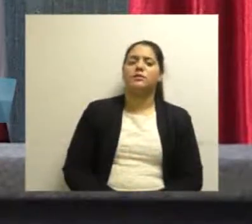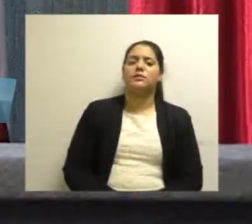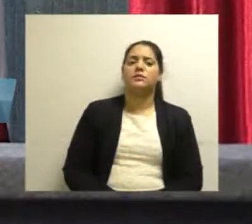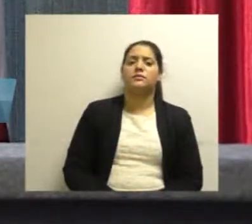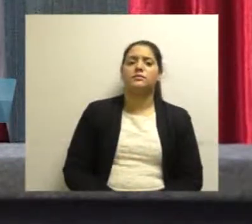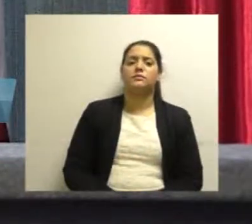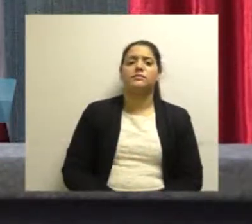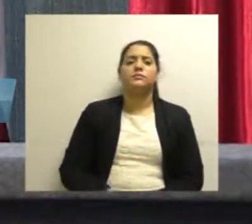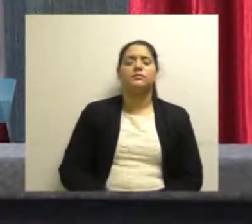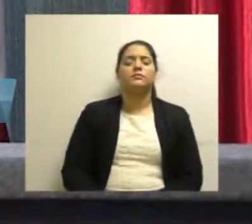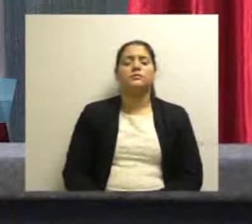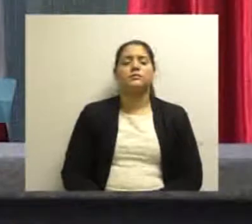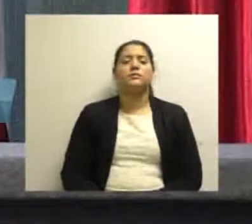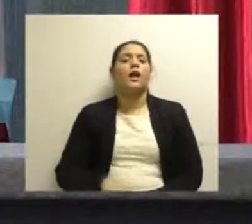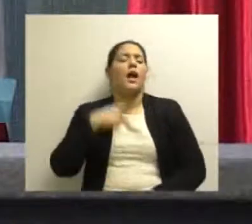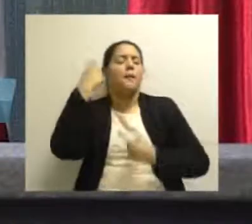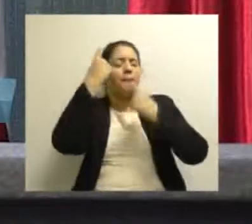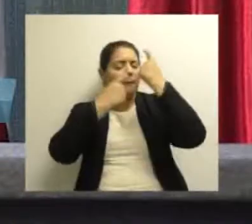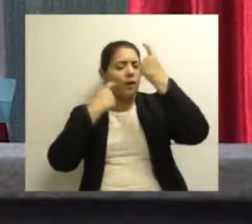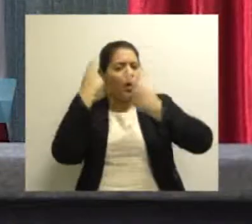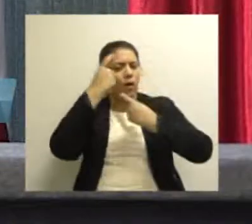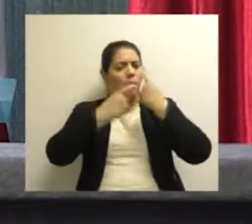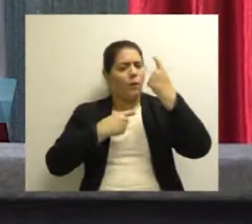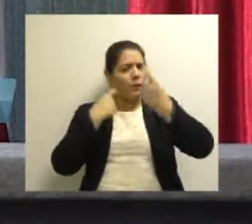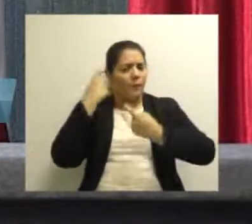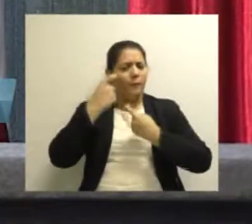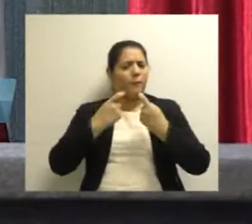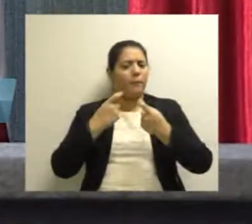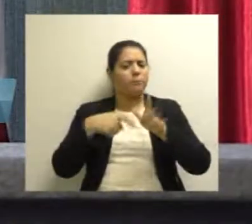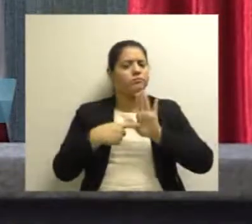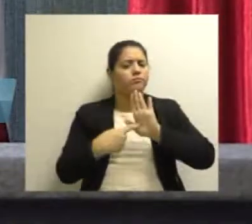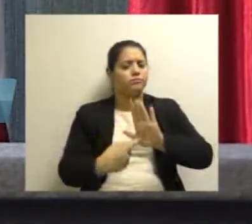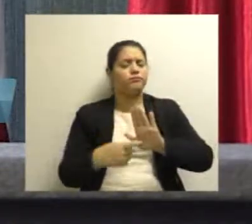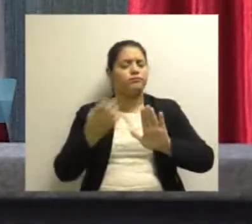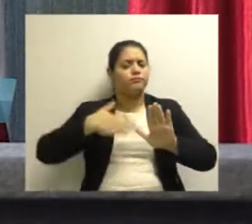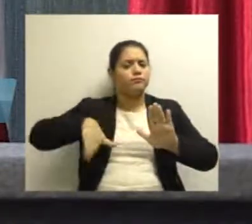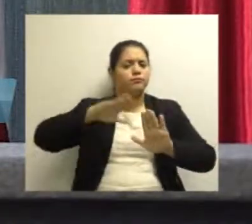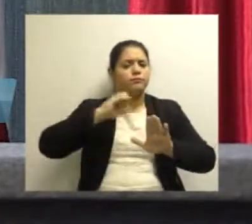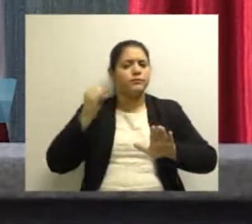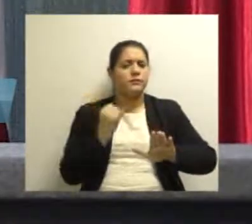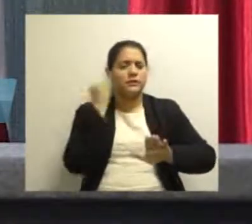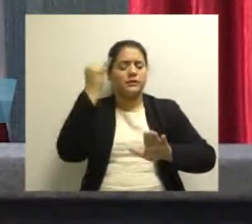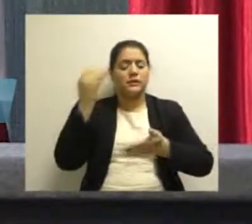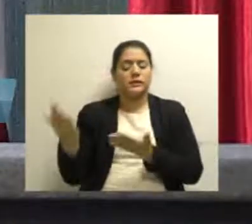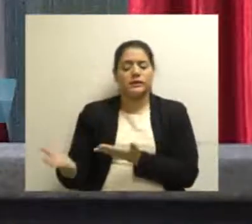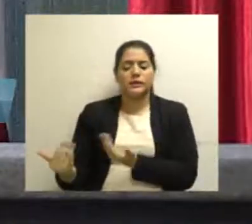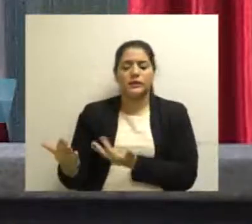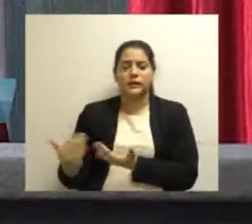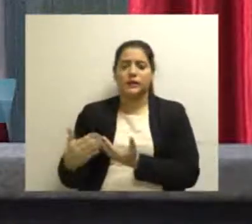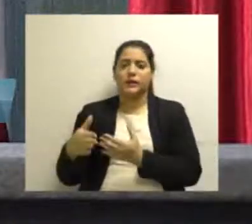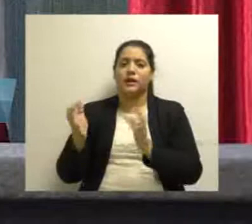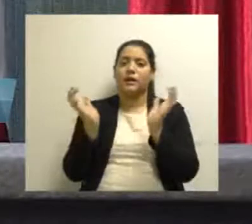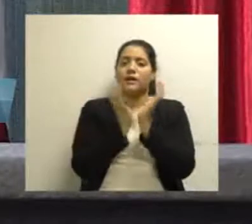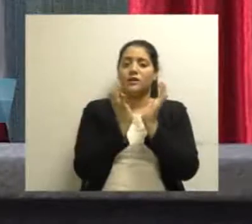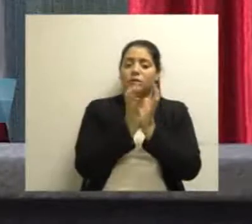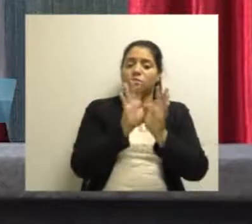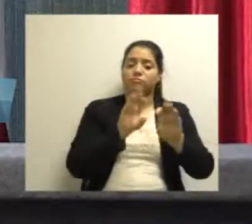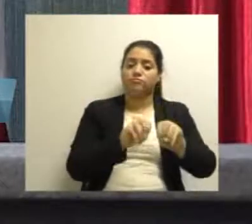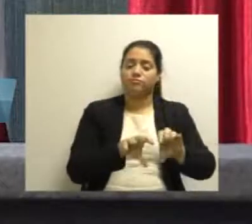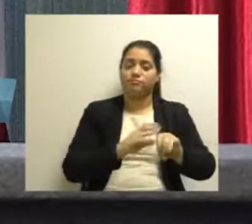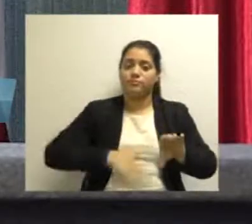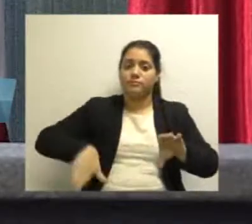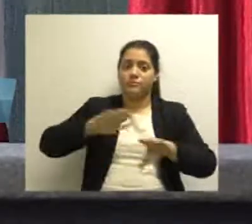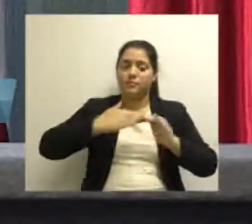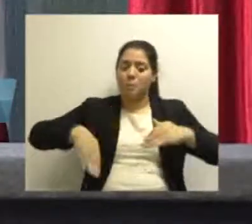estado. Então, é preocupante esse resultado. É importante que a juventude e a comunidade escolar